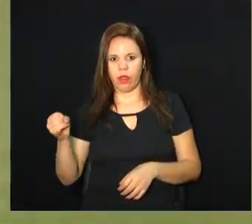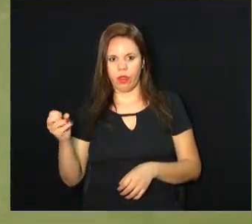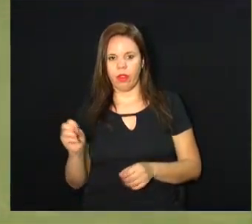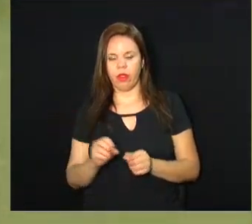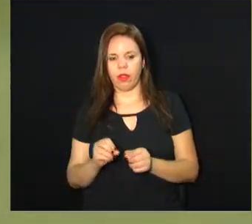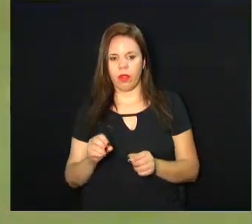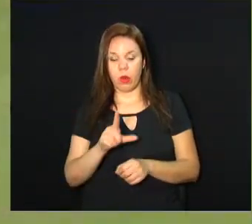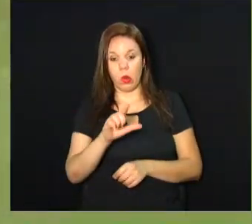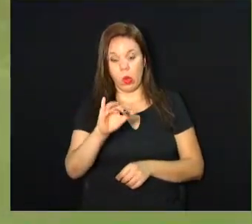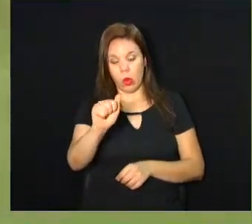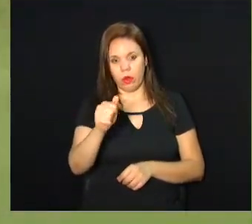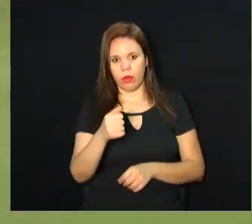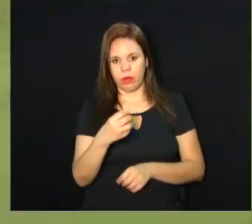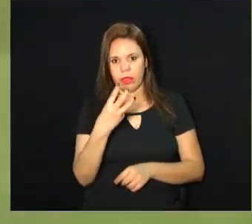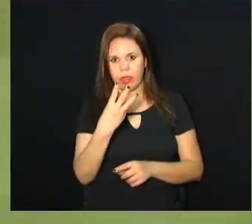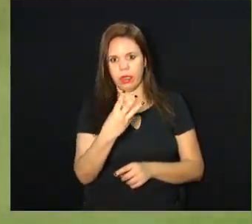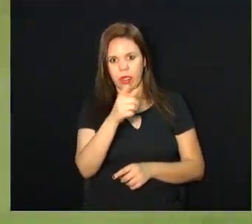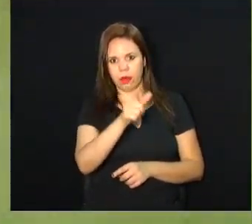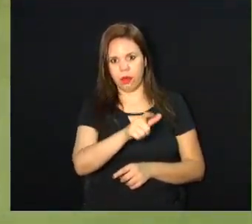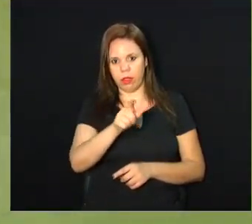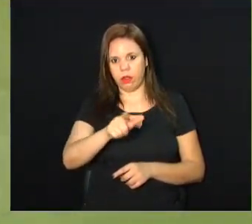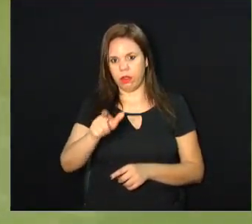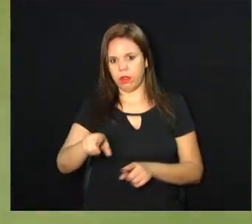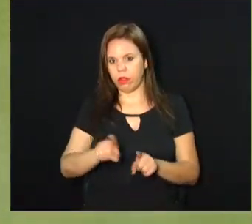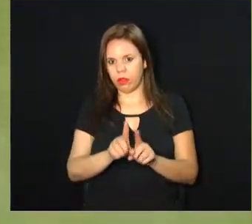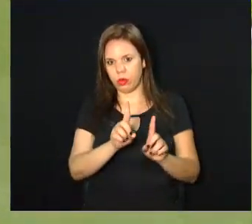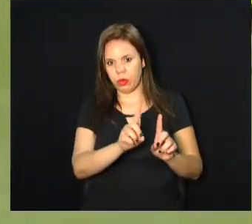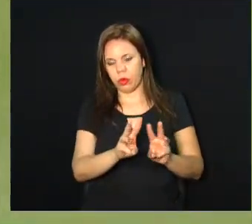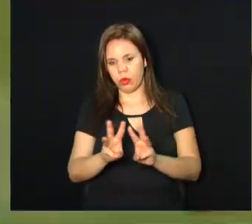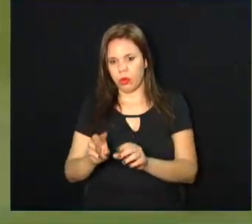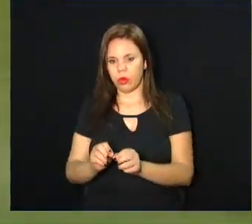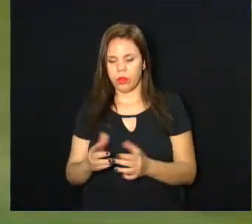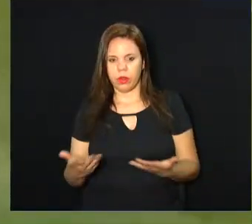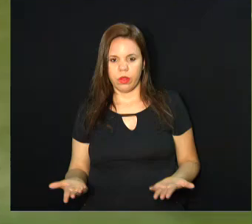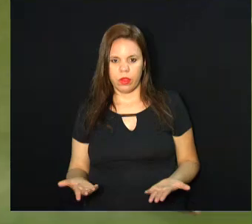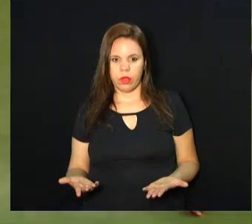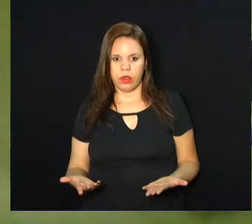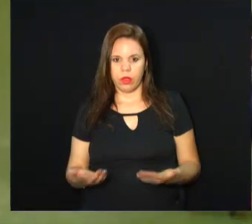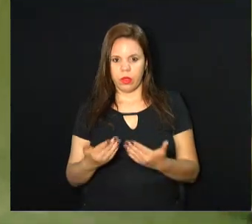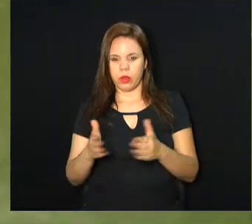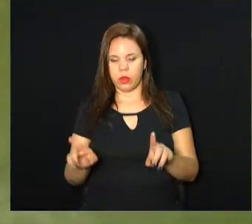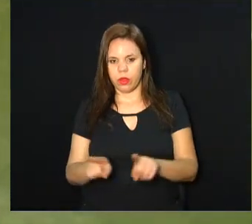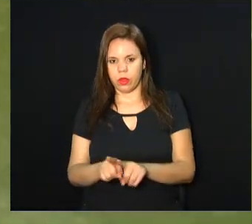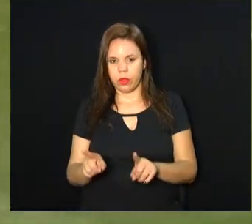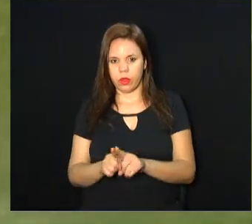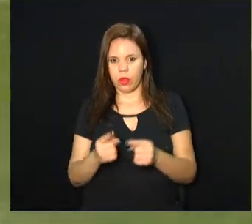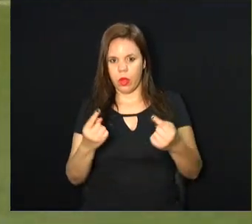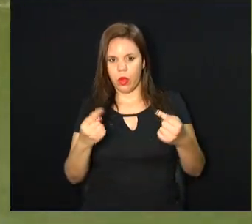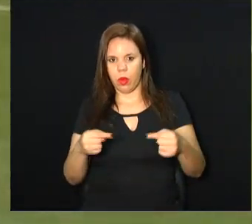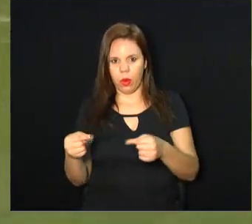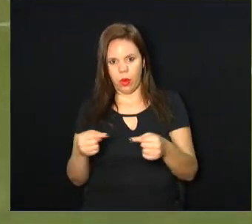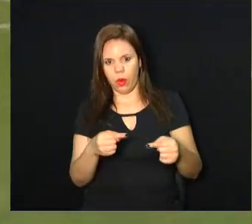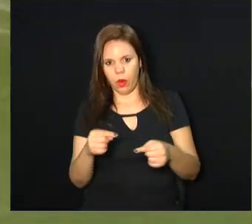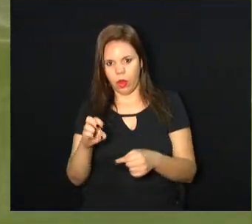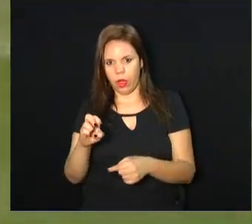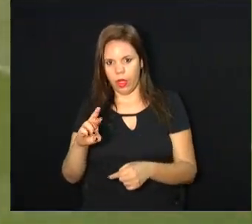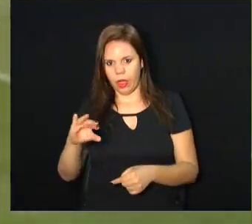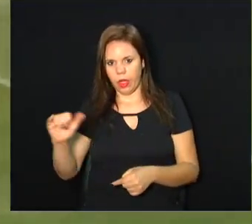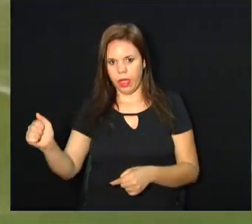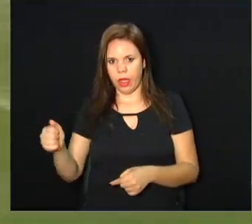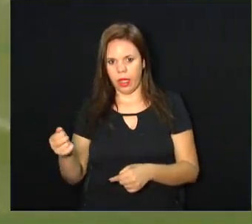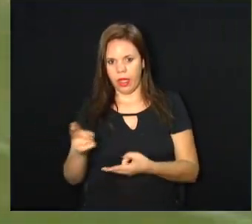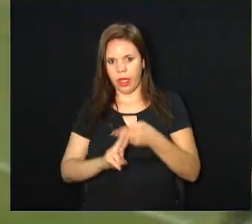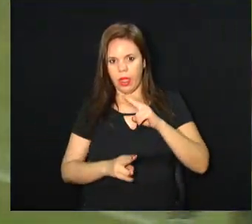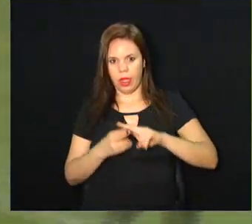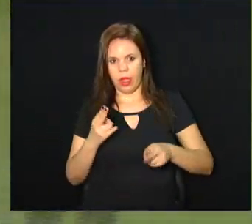para cima com 3 atacantes, só que deixou espaços. E no contra-ataque, Érica, olha a habilidade